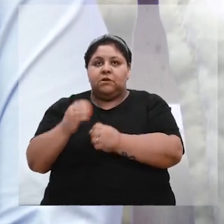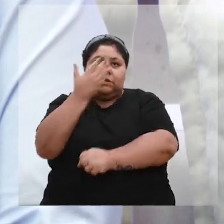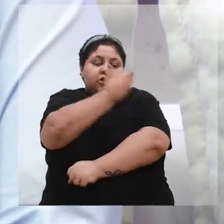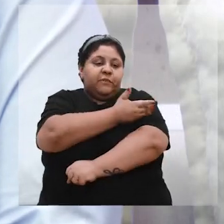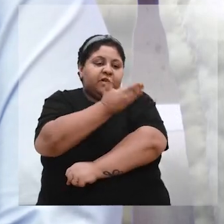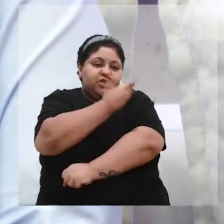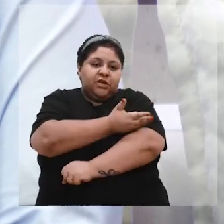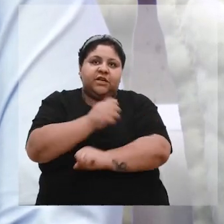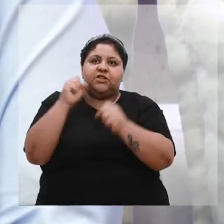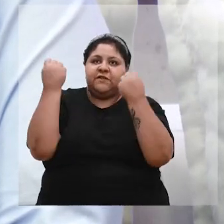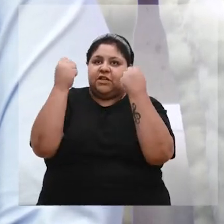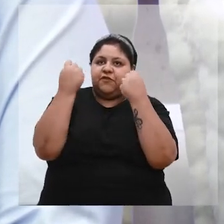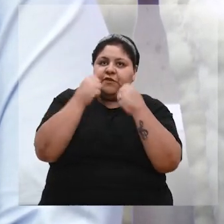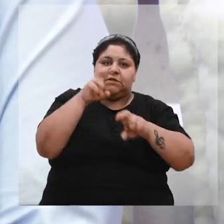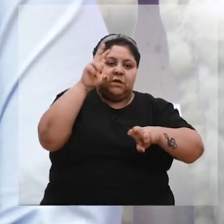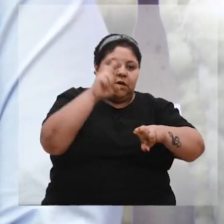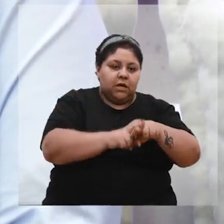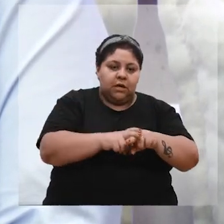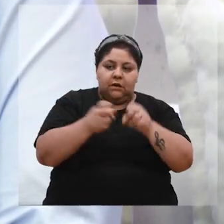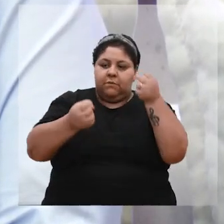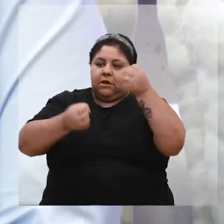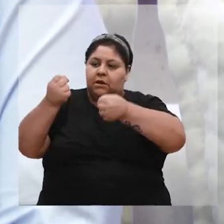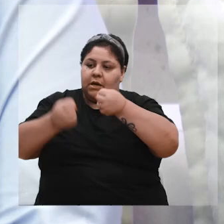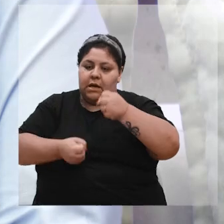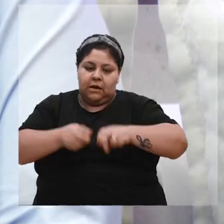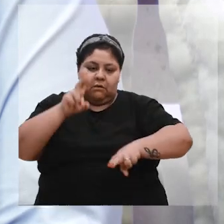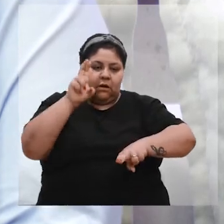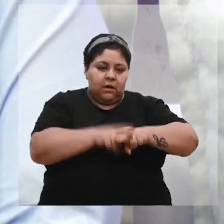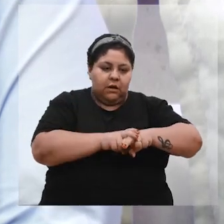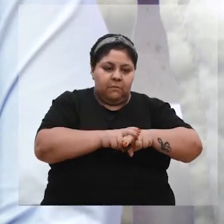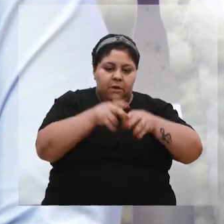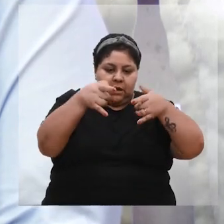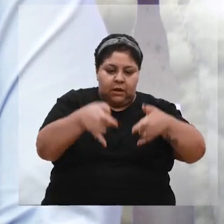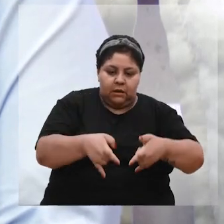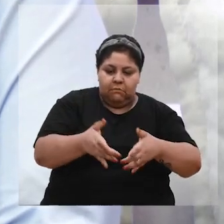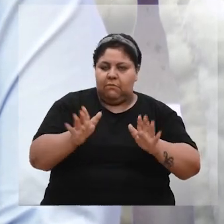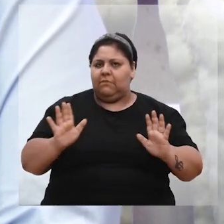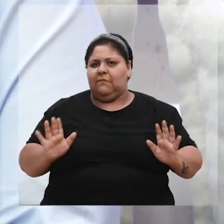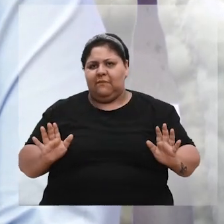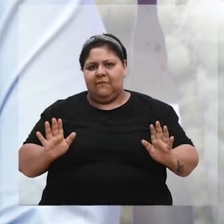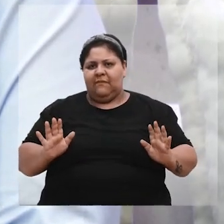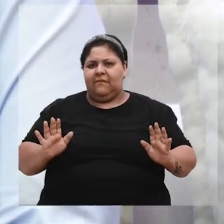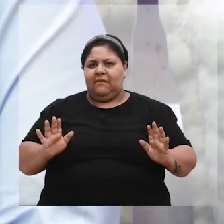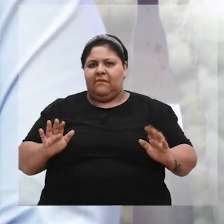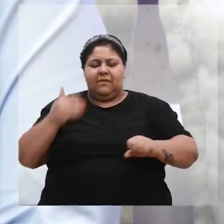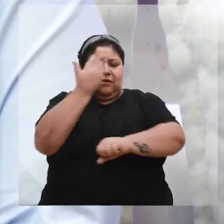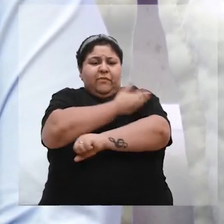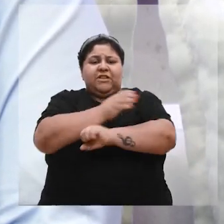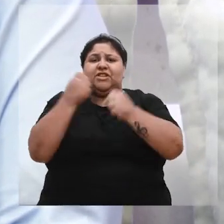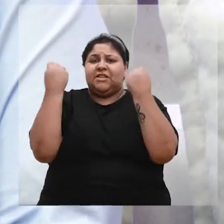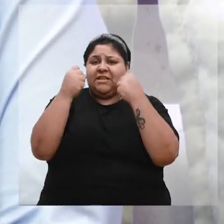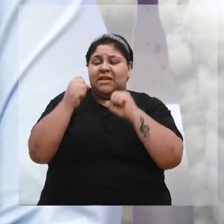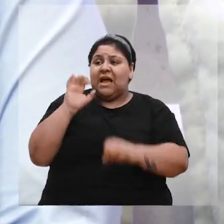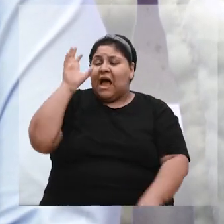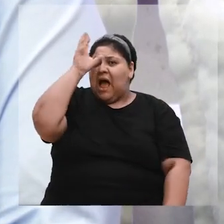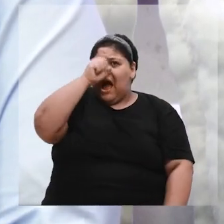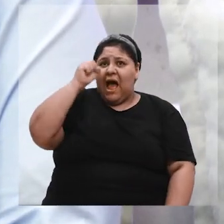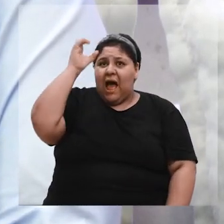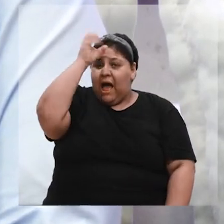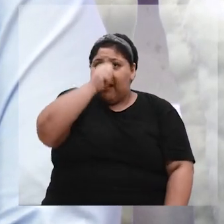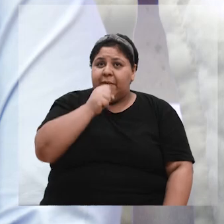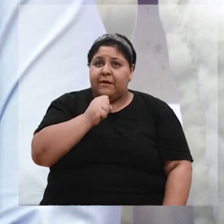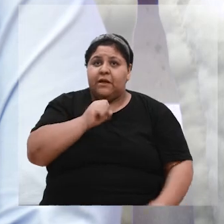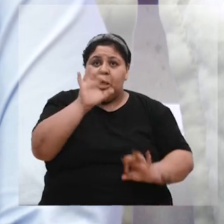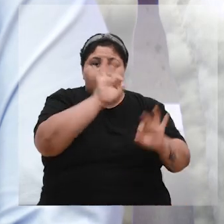sedentário, a gente sai da cama para cadeira, pro carro, para cadeira do trabalho, para cama de volta, né? Então, aprender